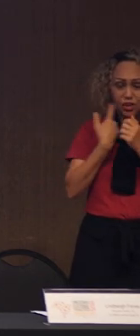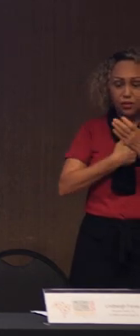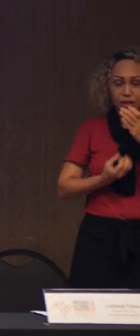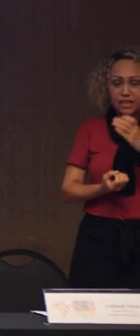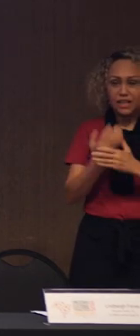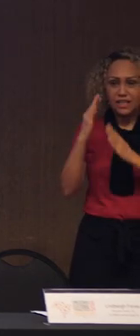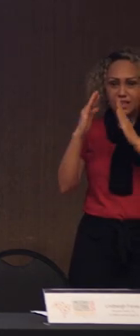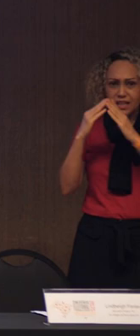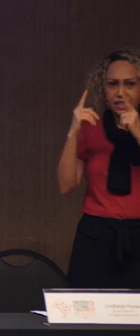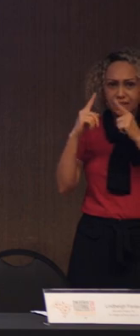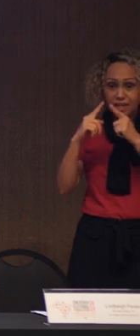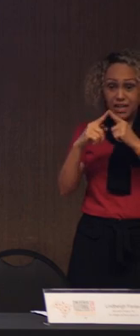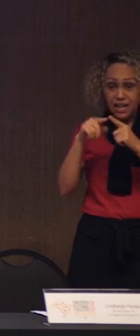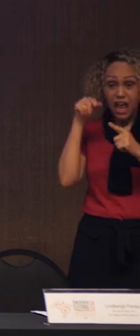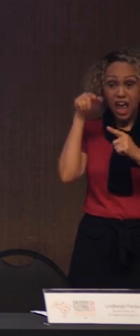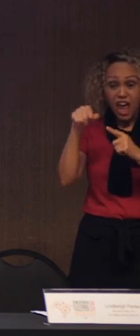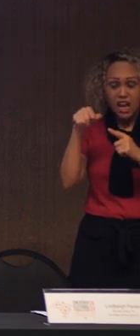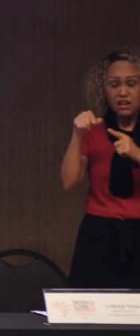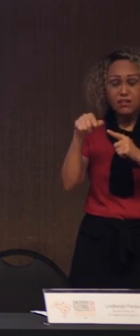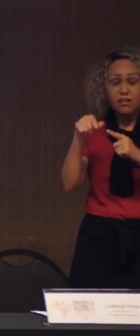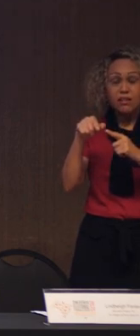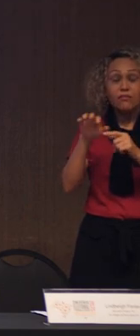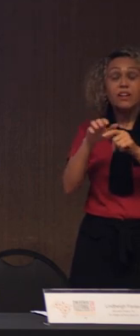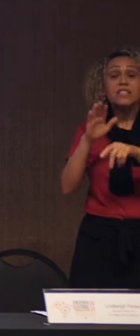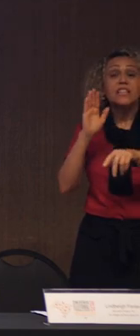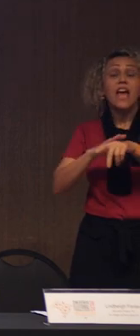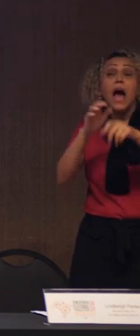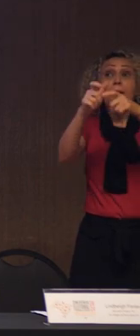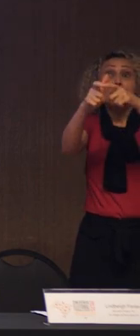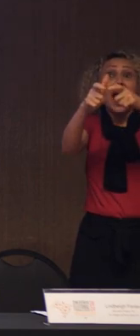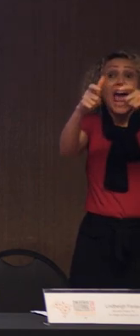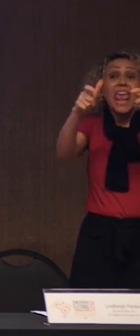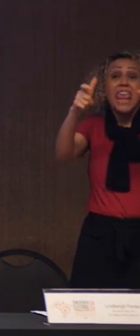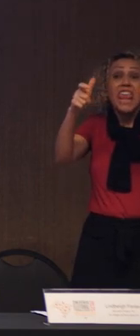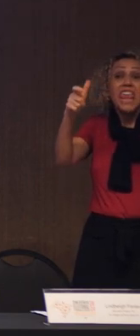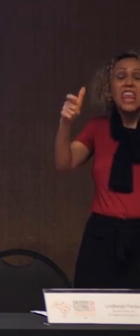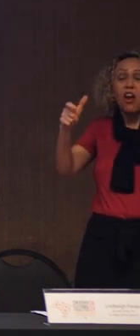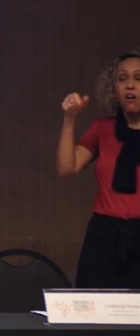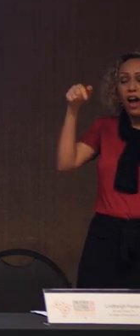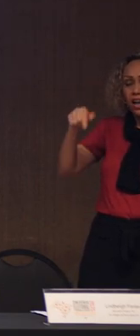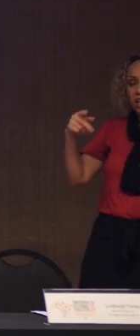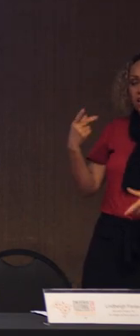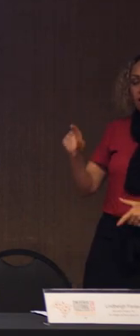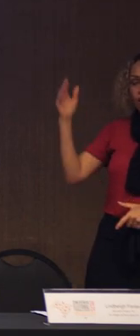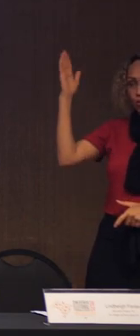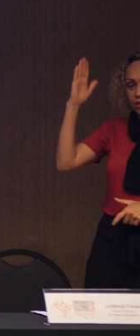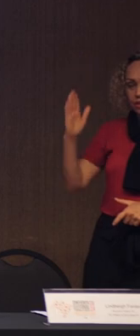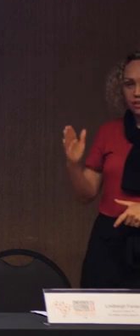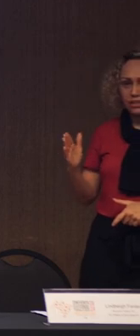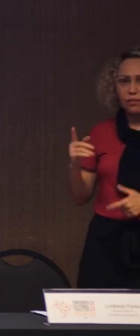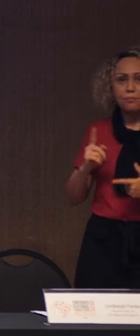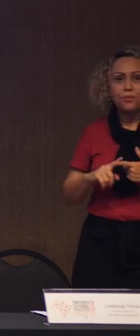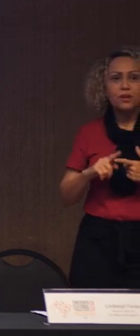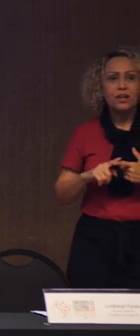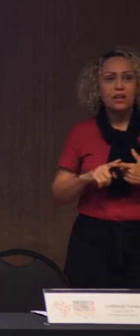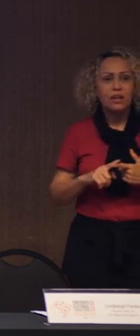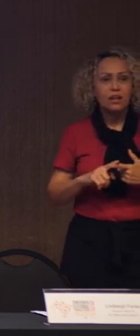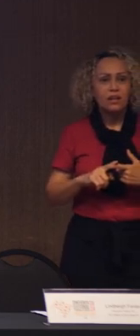uma das maiores igrejas do país. Por quê? Porque boa parte da nossa militância é